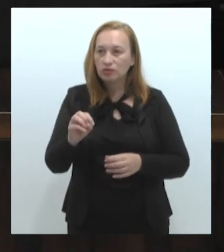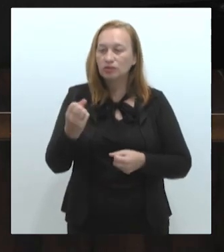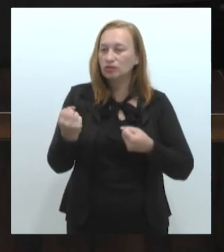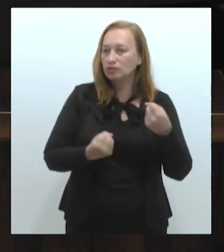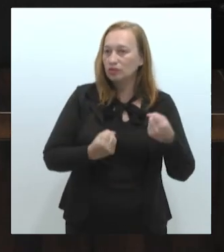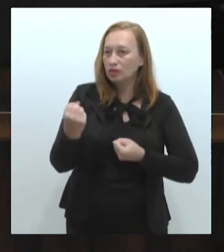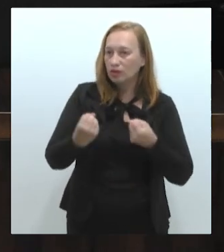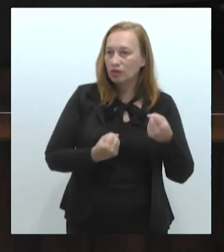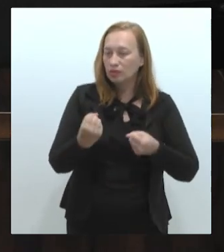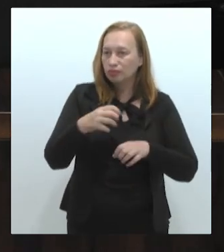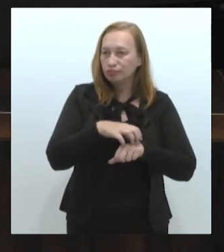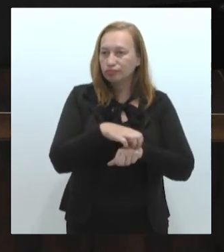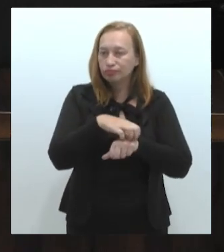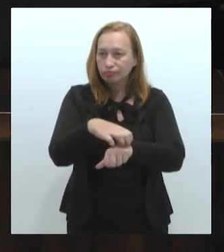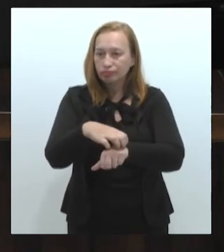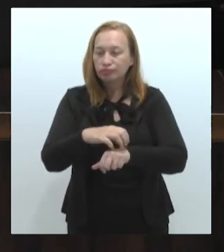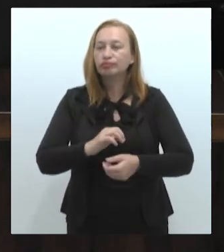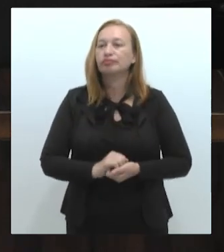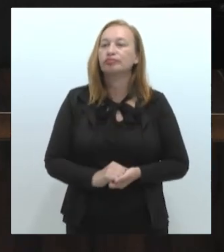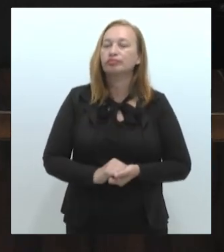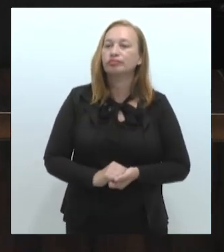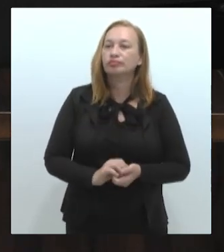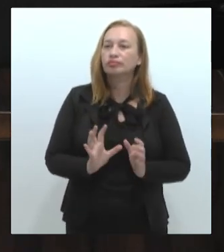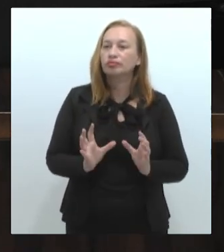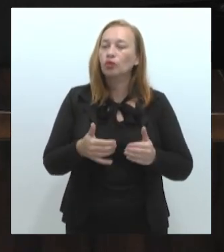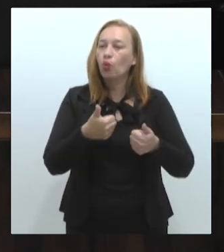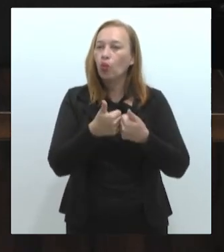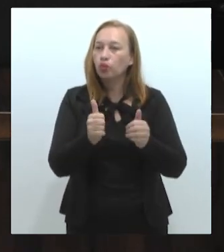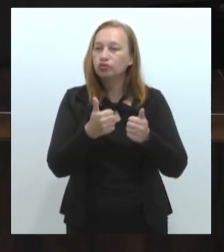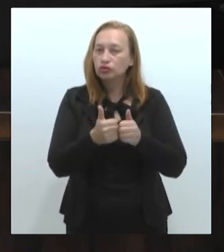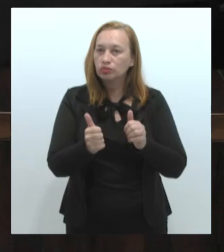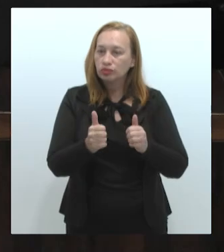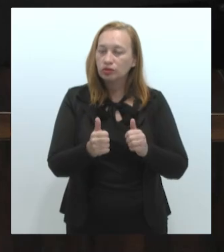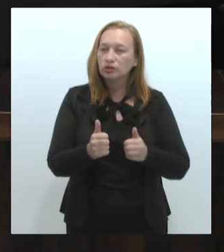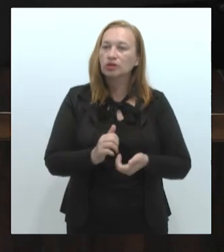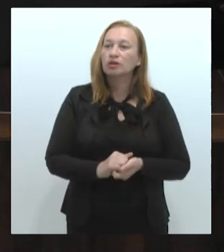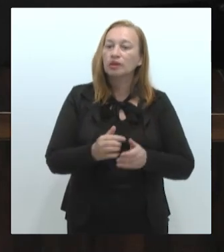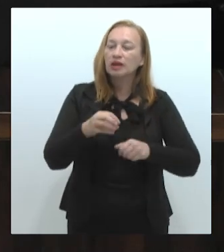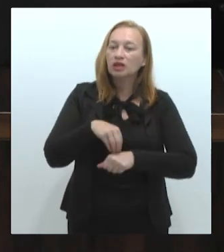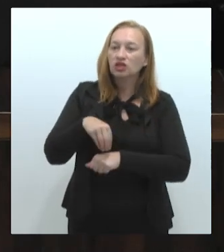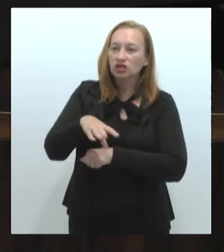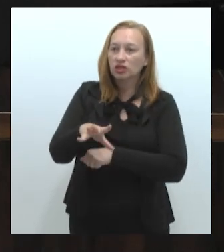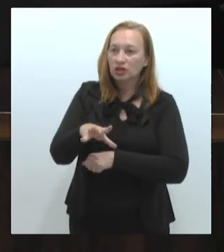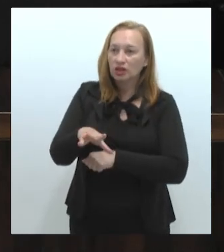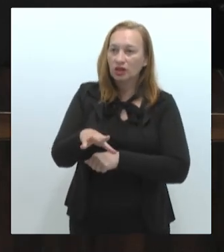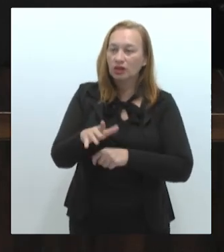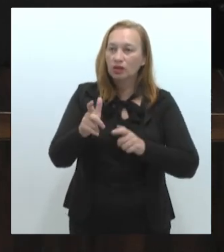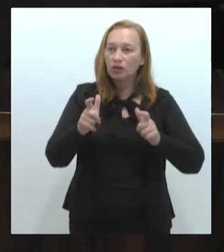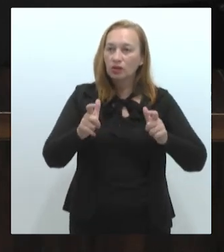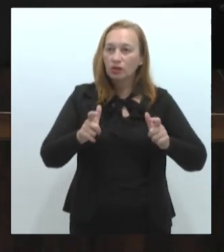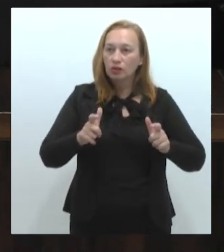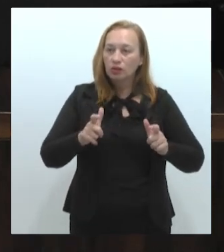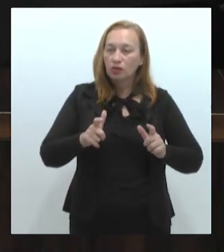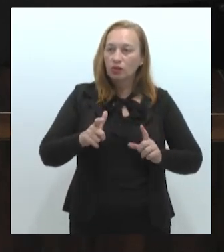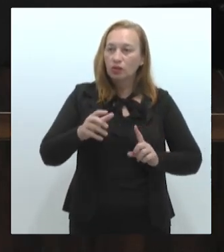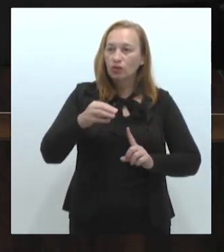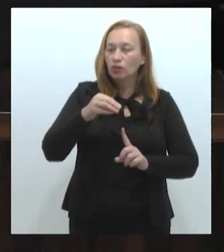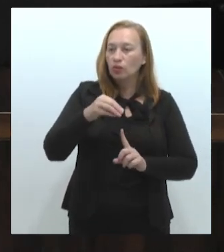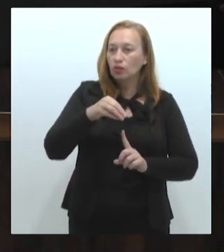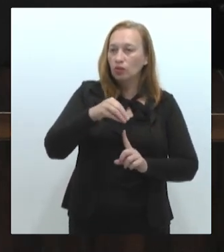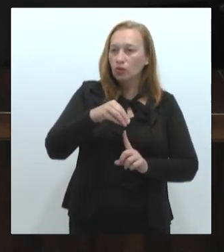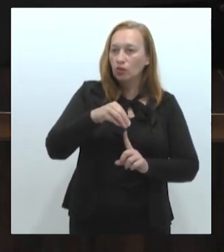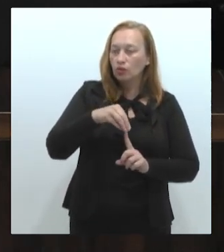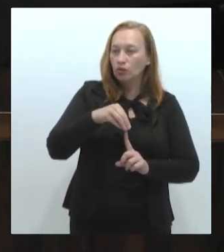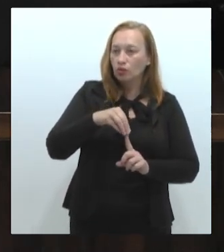transporte público coletivo intermunicipal para indicar a localização do ponto cego aos ciclistas e